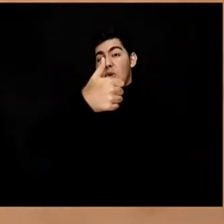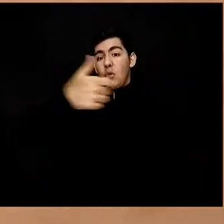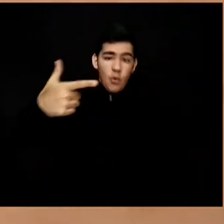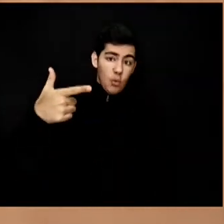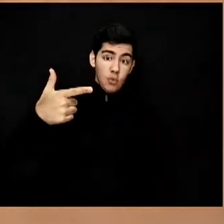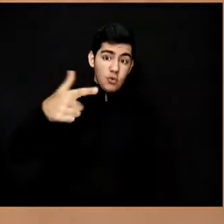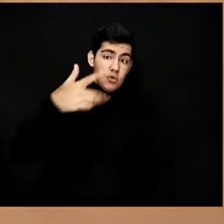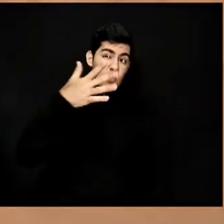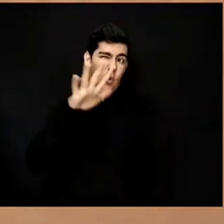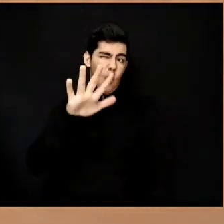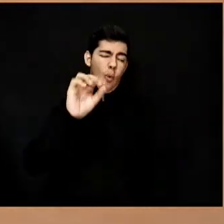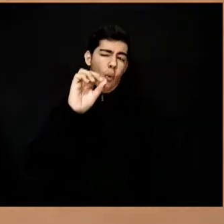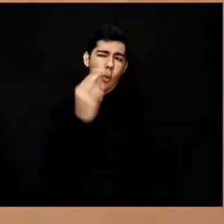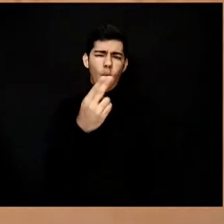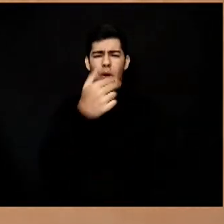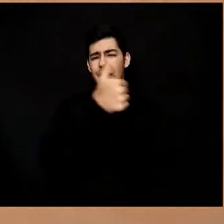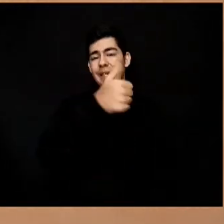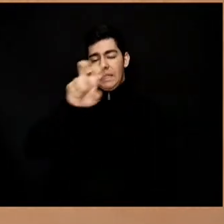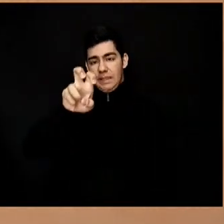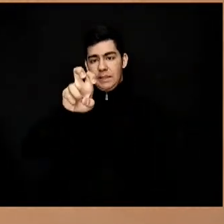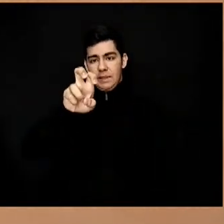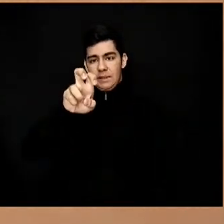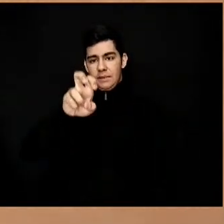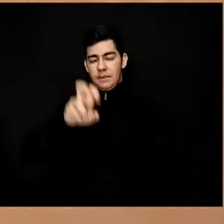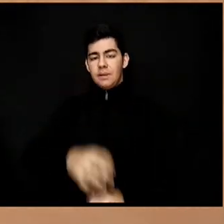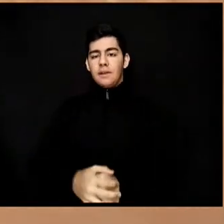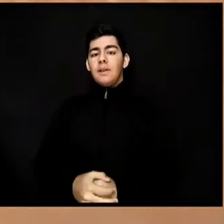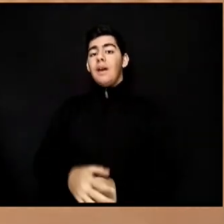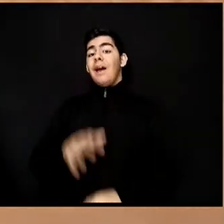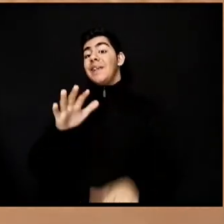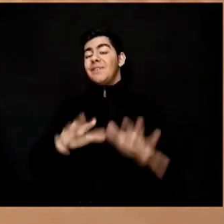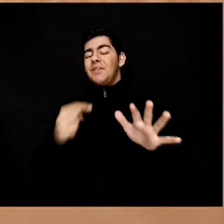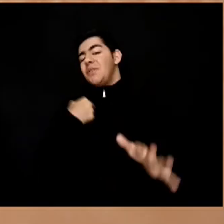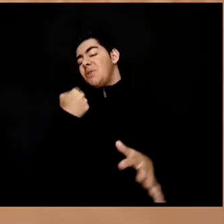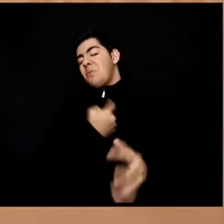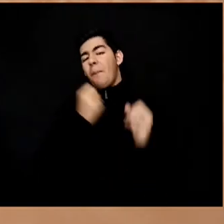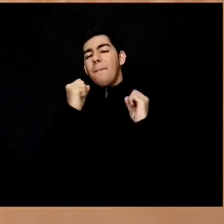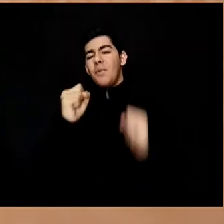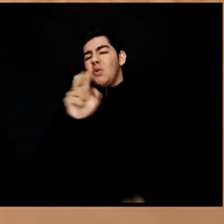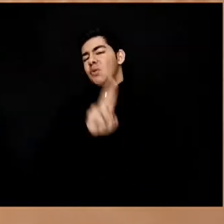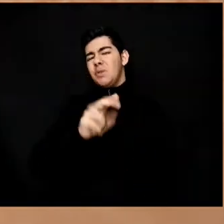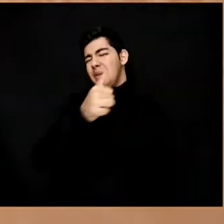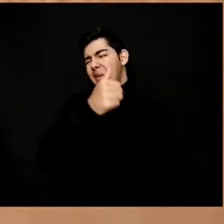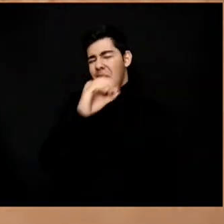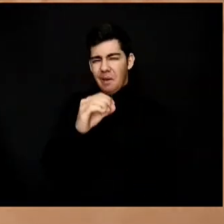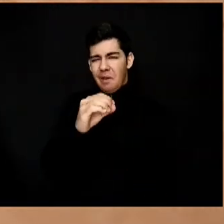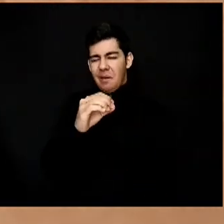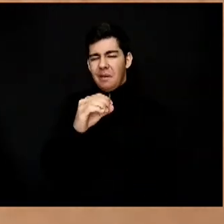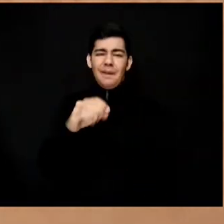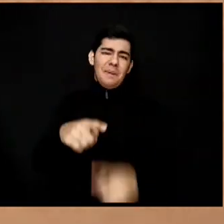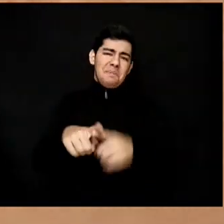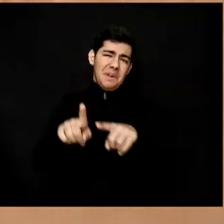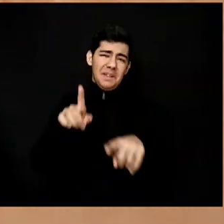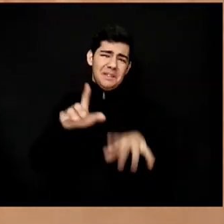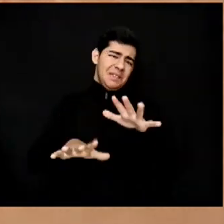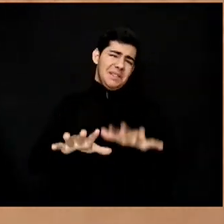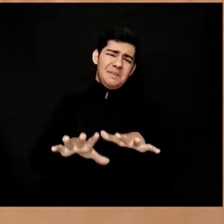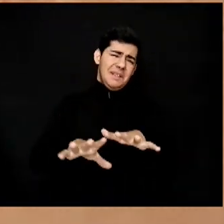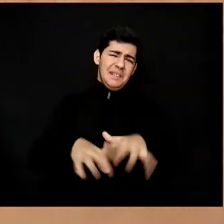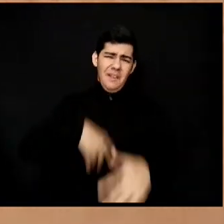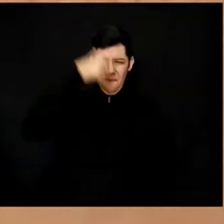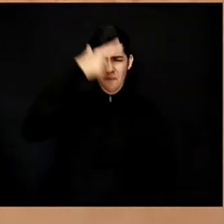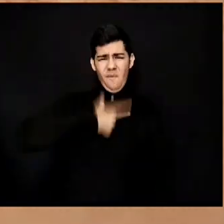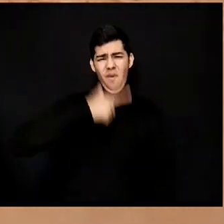com menos, mas às vezes ele fica aquela coisa que aqui na metadinha do pescoço já não tem mais conchinha. E o legal é ter a